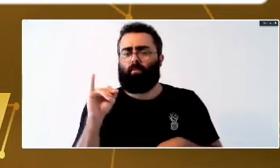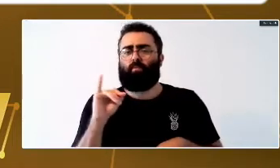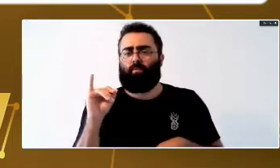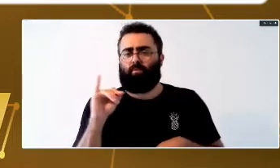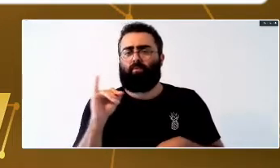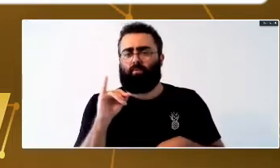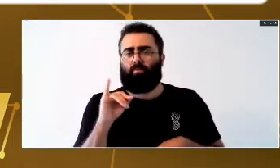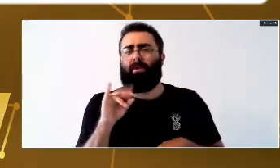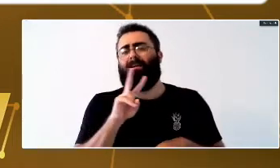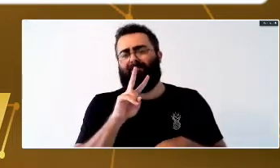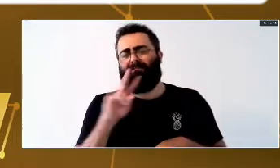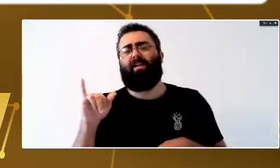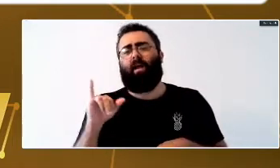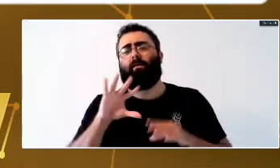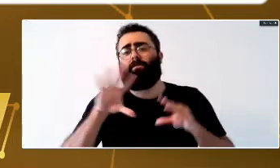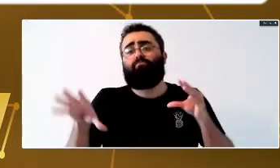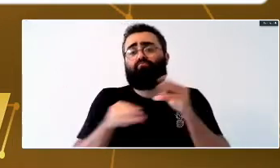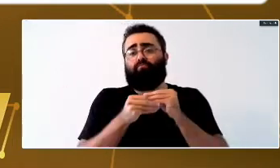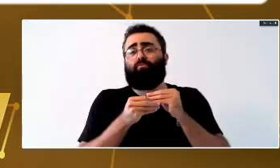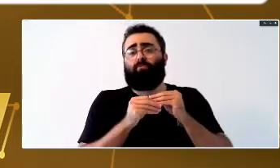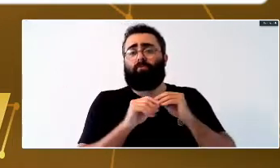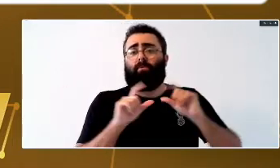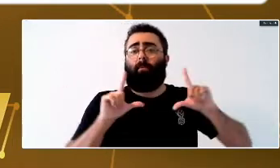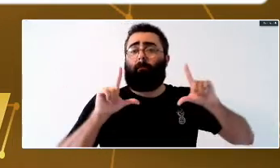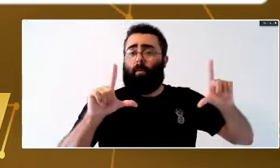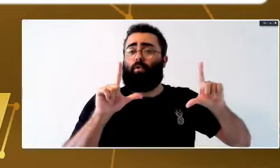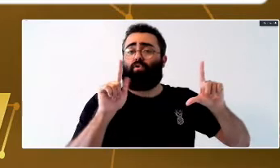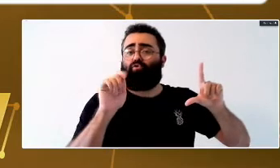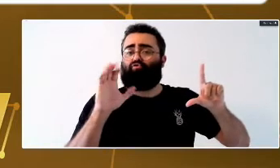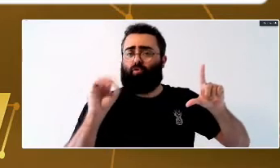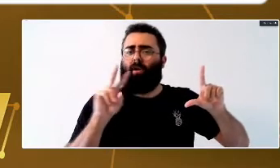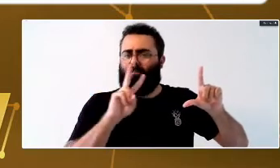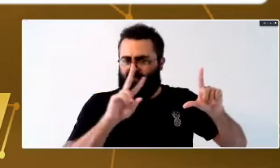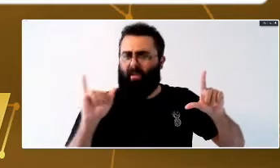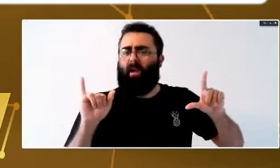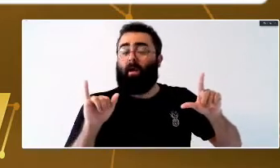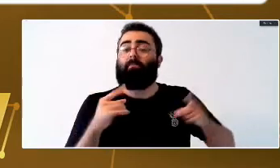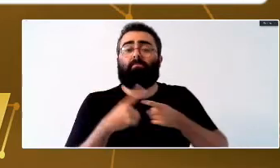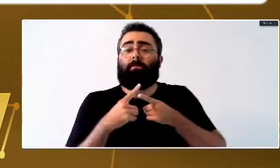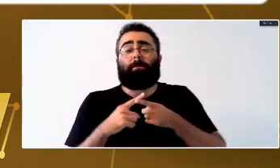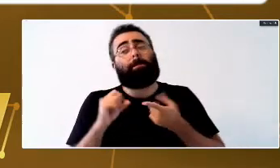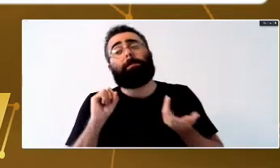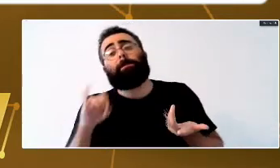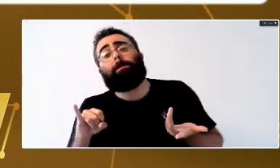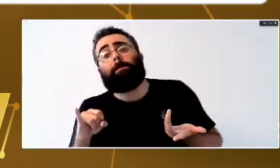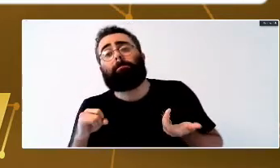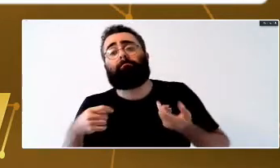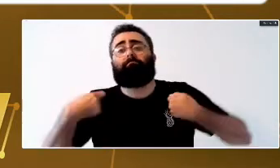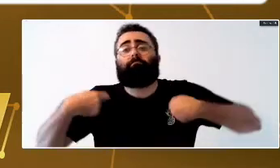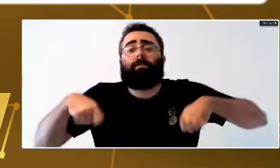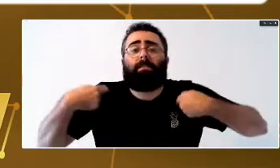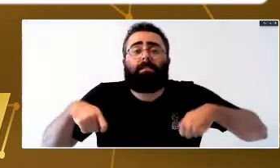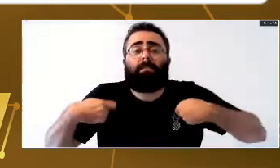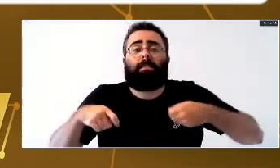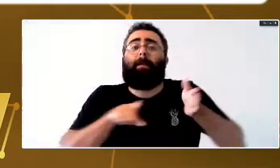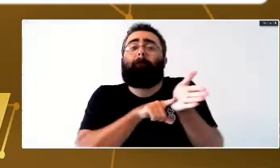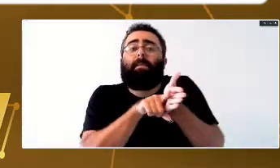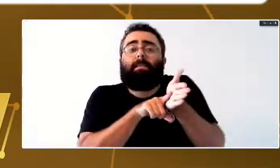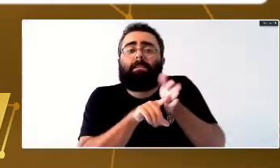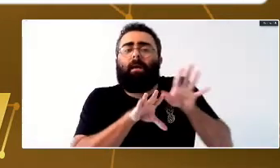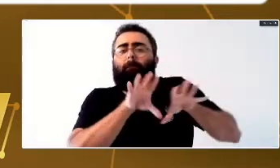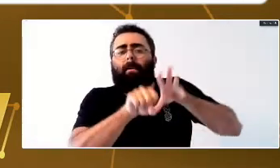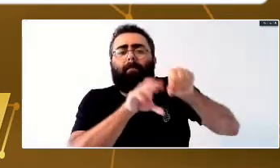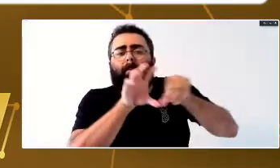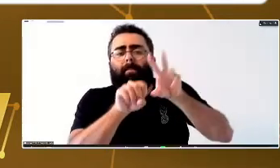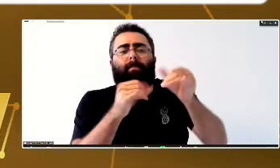ser agregada ao portal para quando a gente precisar fazer um estudo de um novo empreendimento com todas